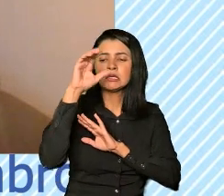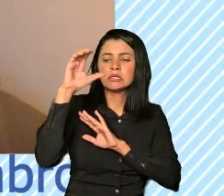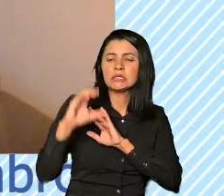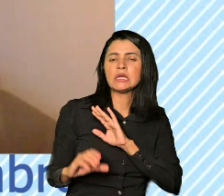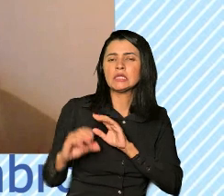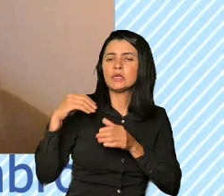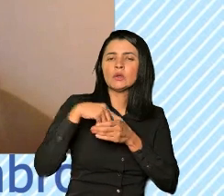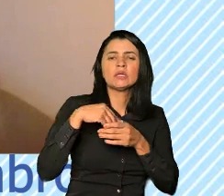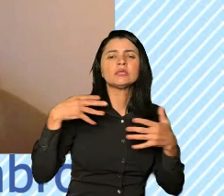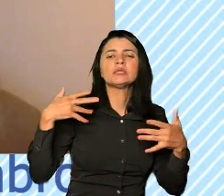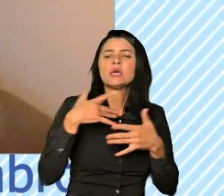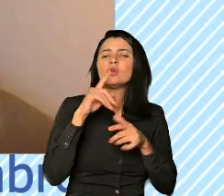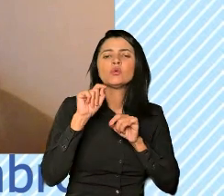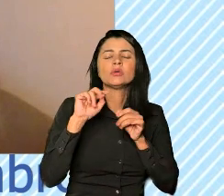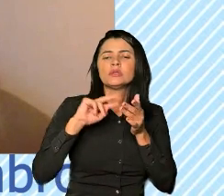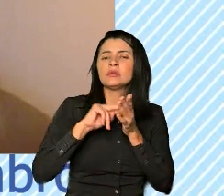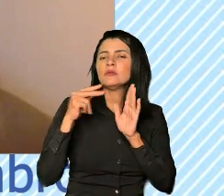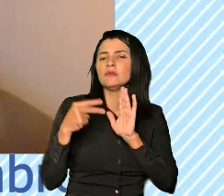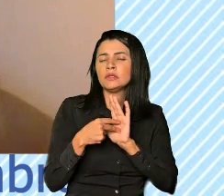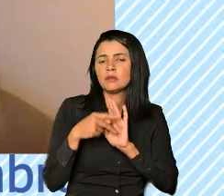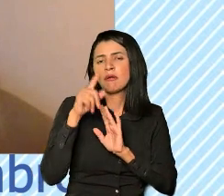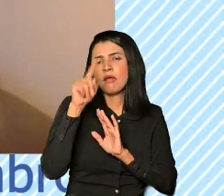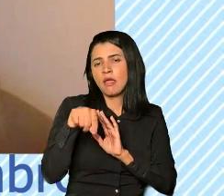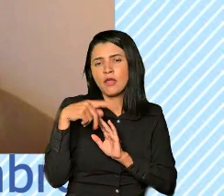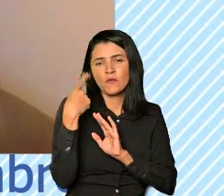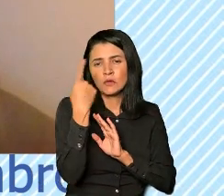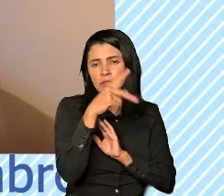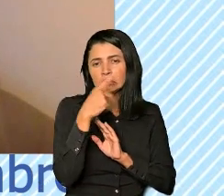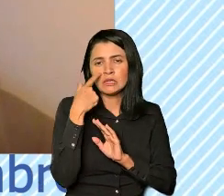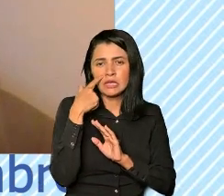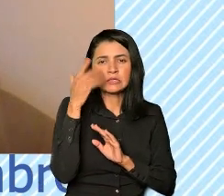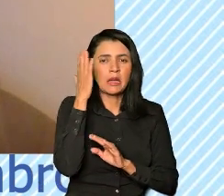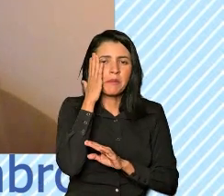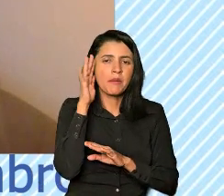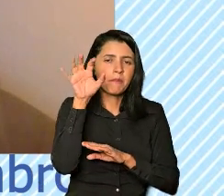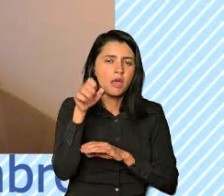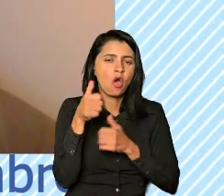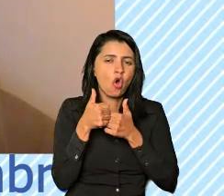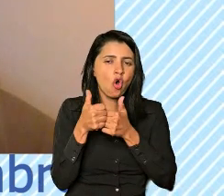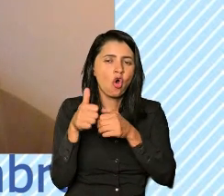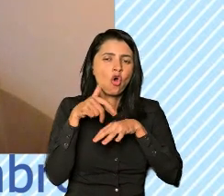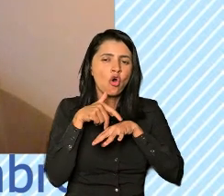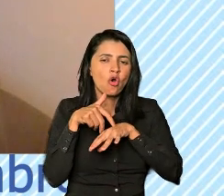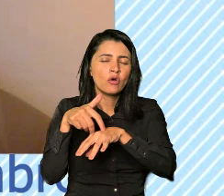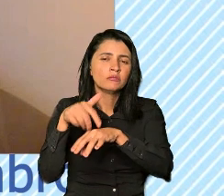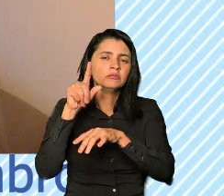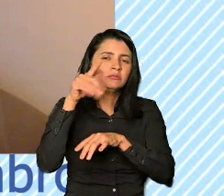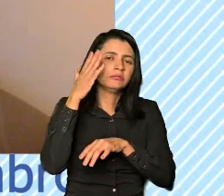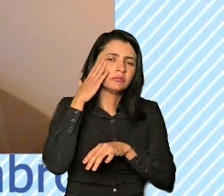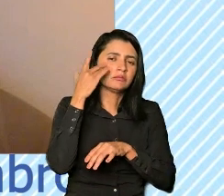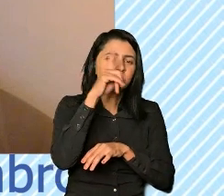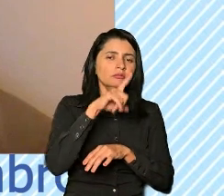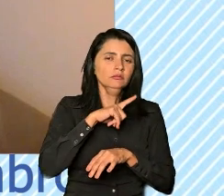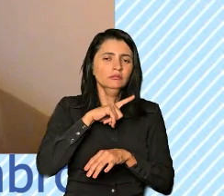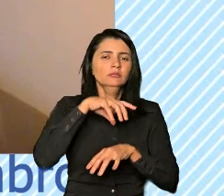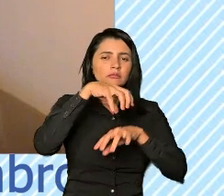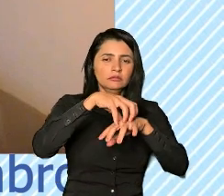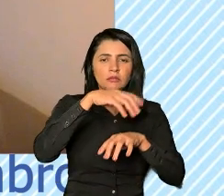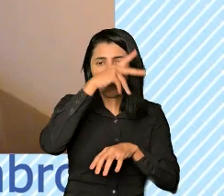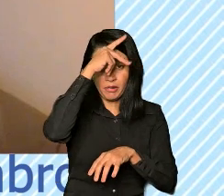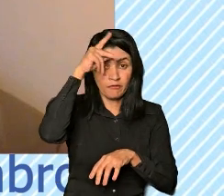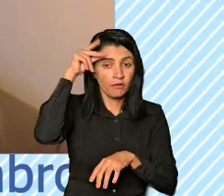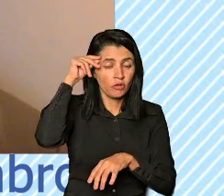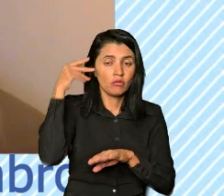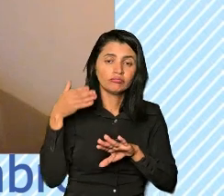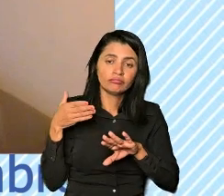dentro de uma cidade, entendeu? É simplesmente você saber pegar um ônibus, é simplesmente você saber que existe uma prefeitura e